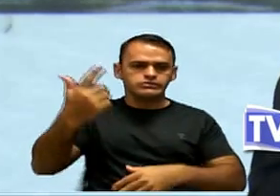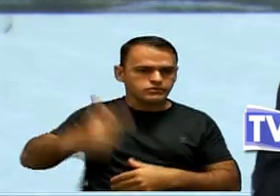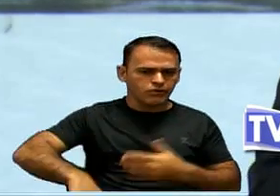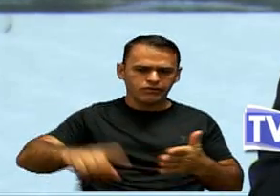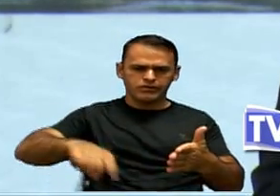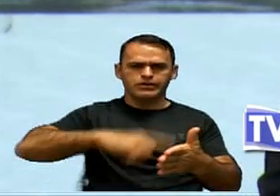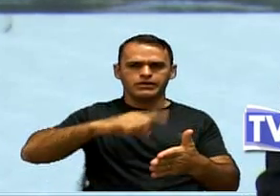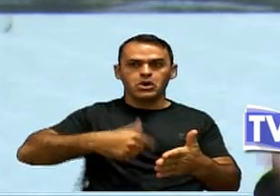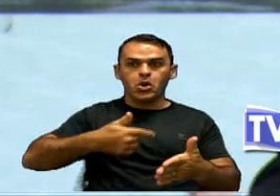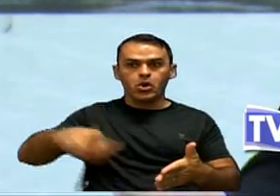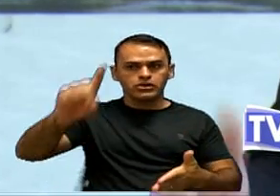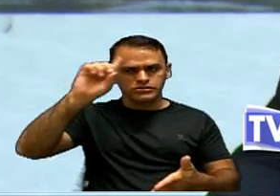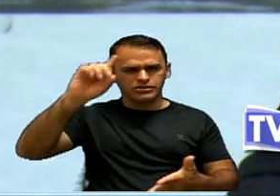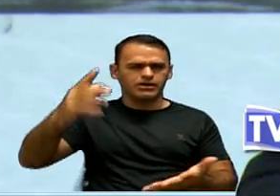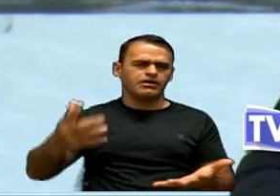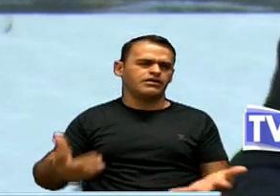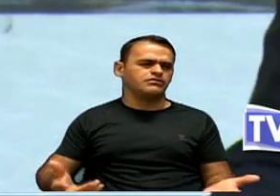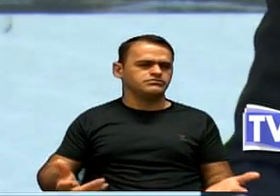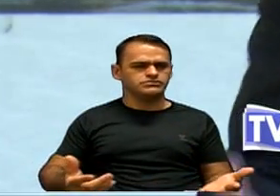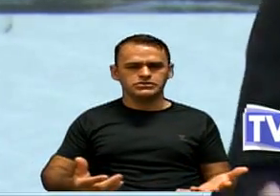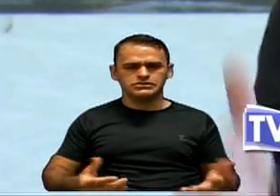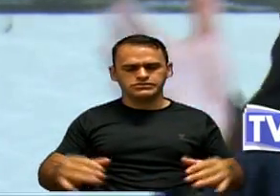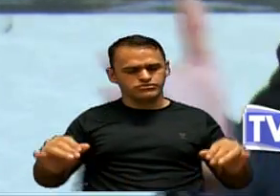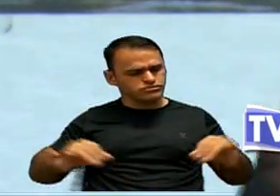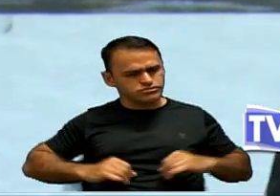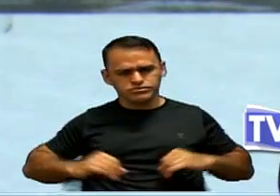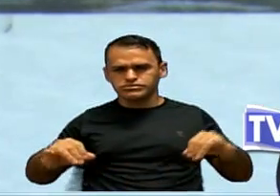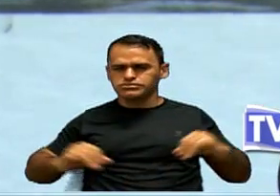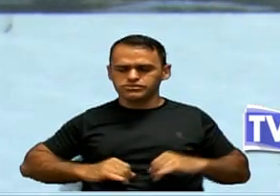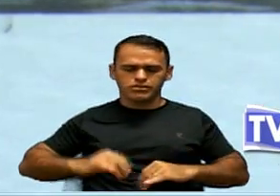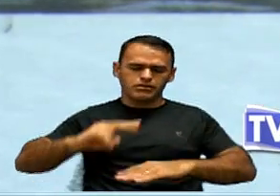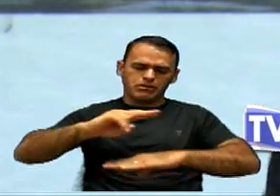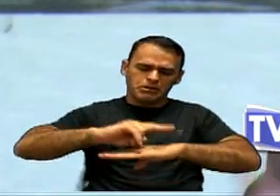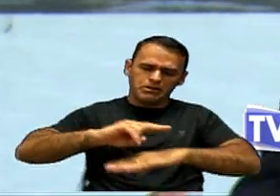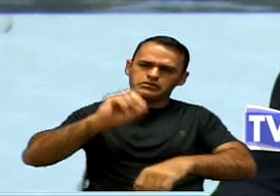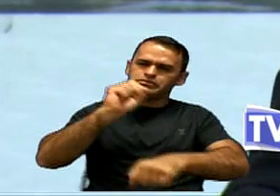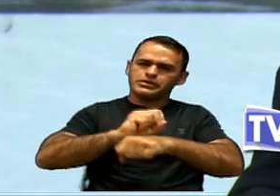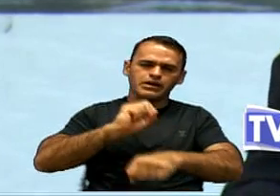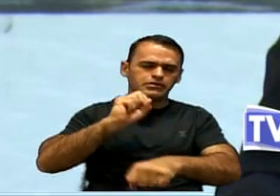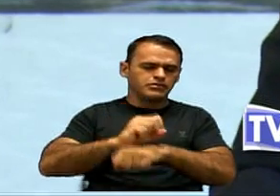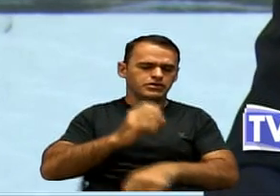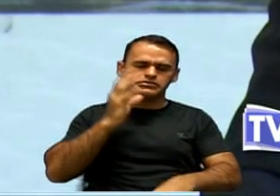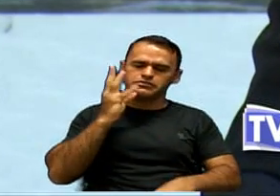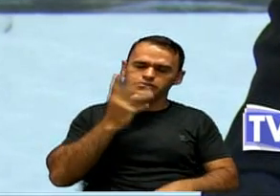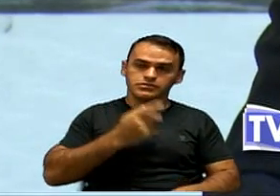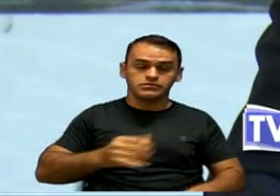novo, é humilhante para qualquer paciente que está ali acamado esperando para sua cirurgia.